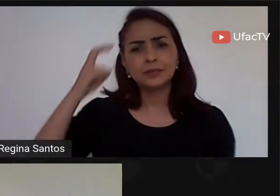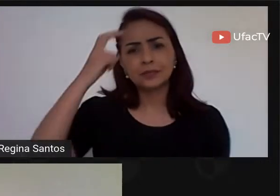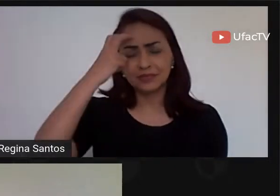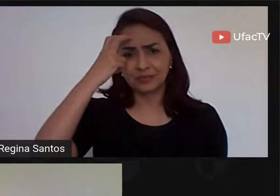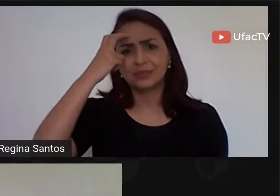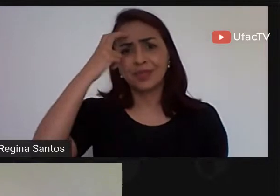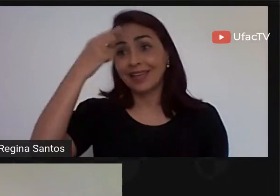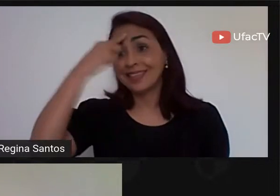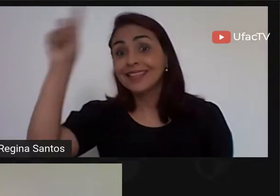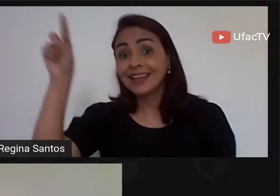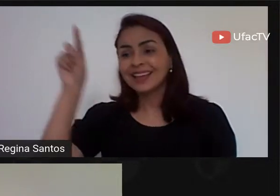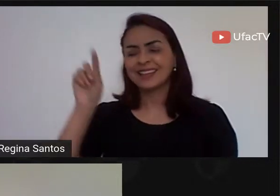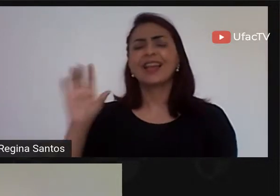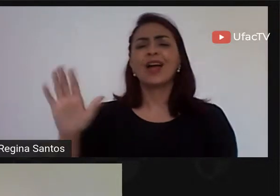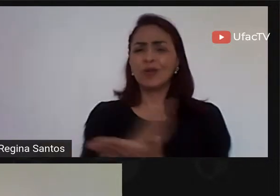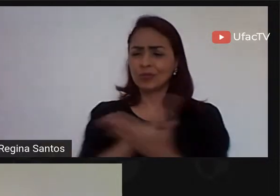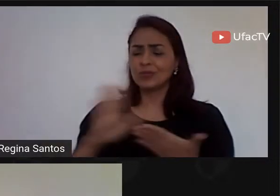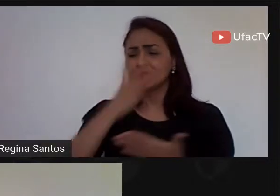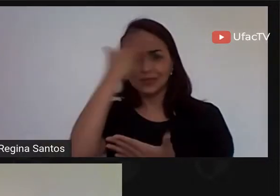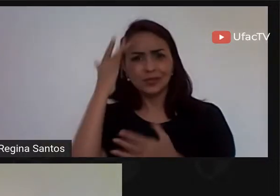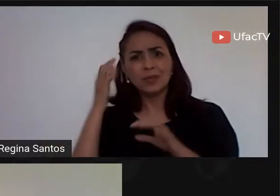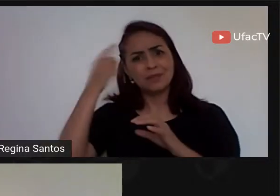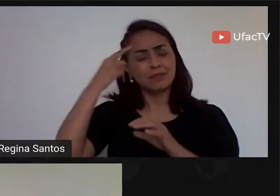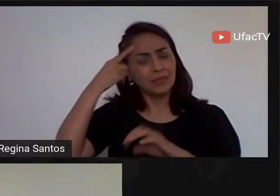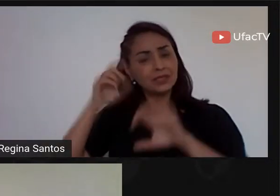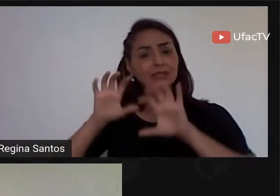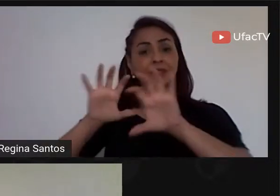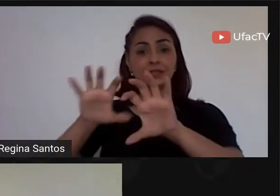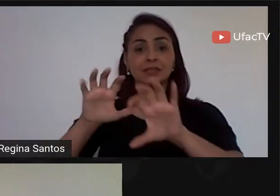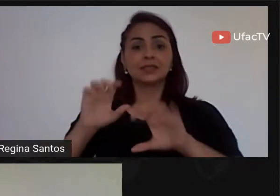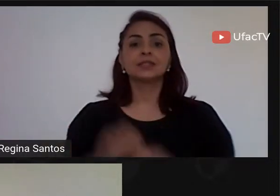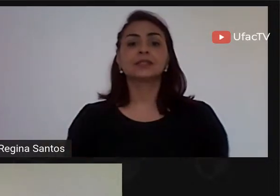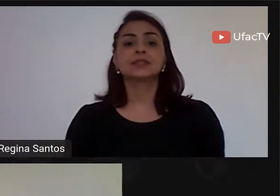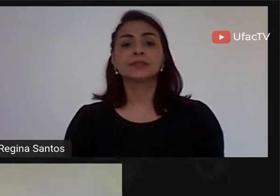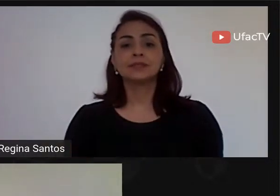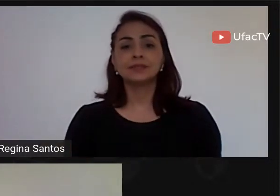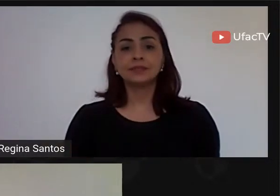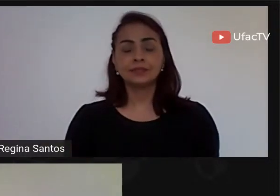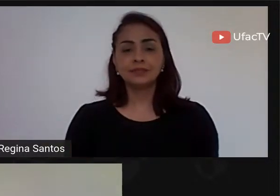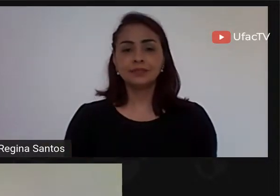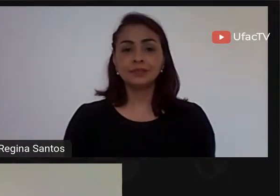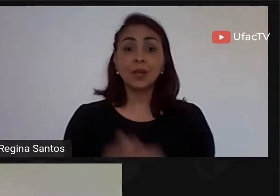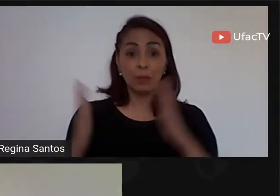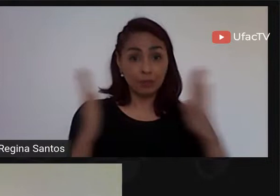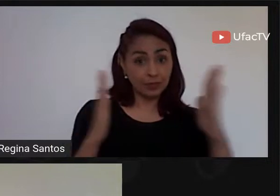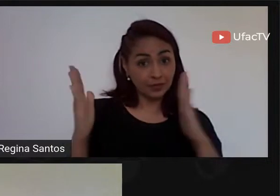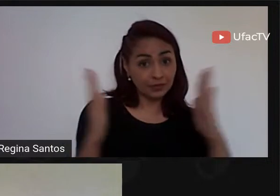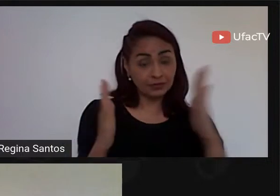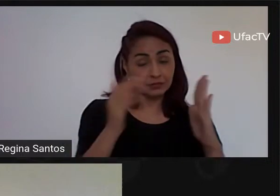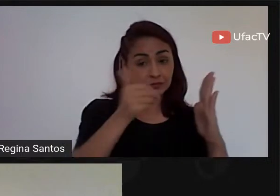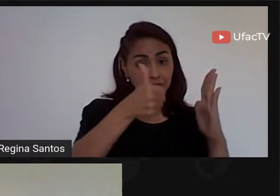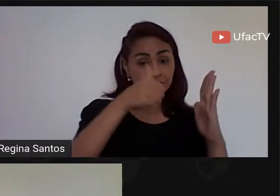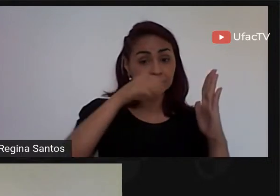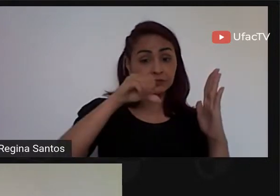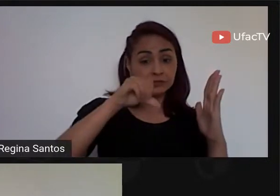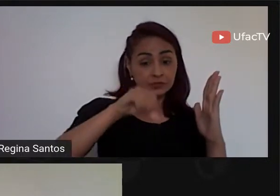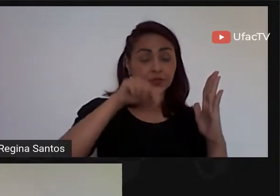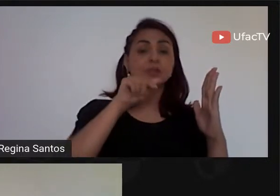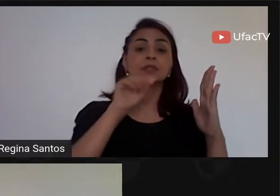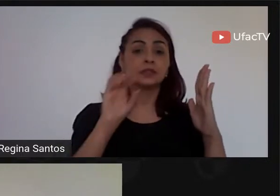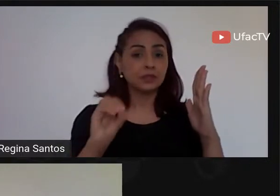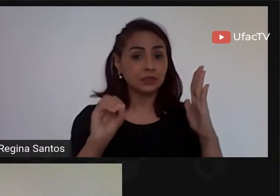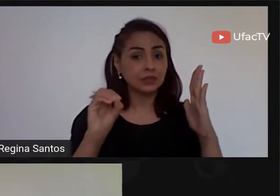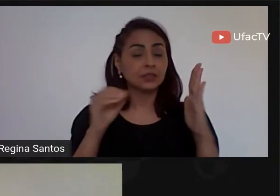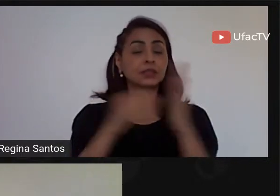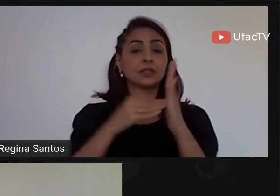veja que, nesse período, se associava muito à ideia de raciocínio lógico,